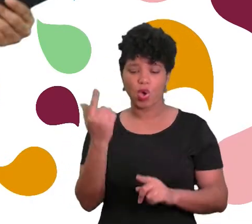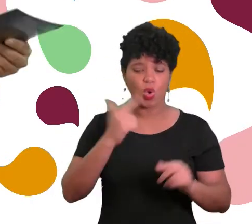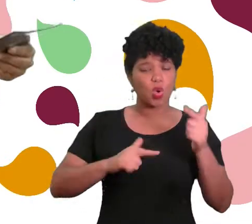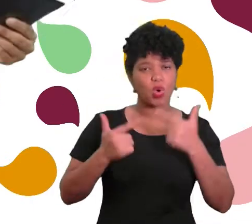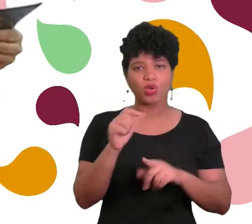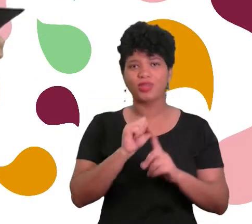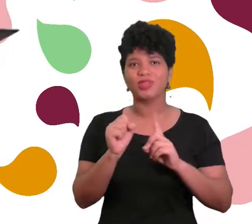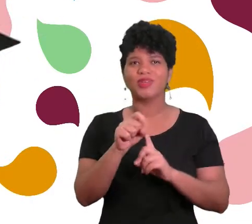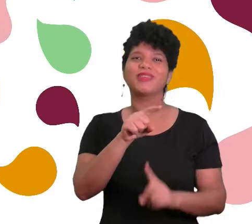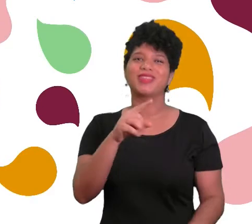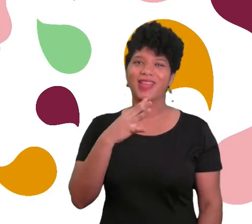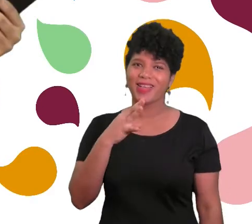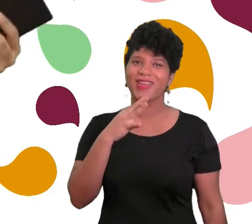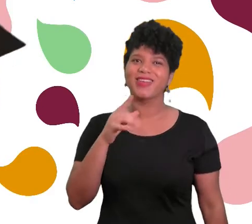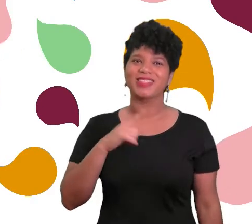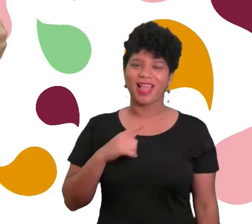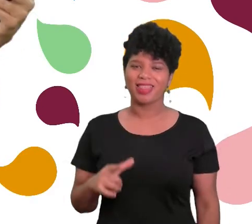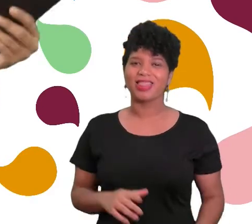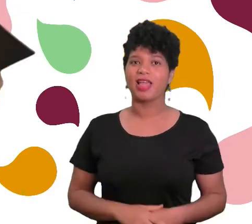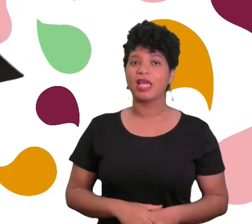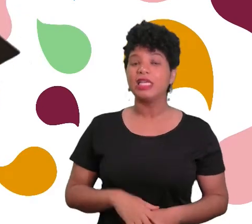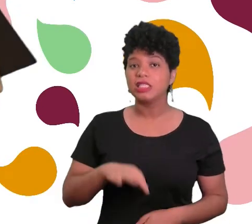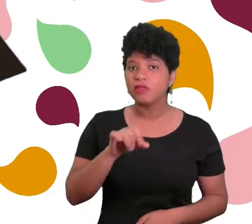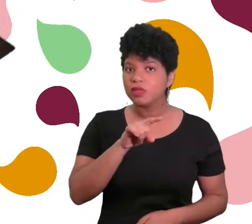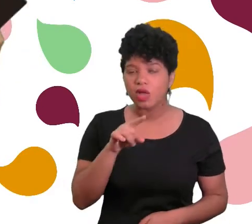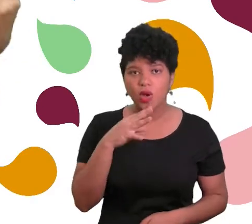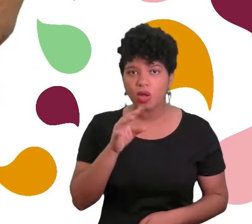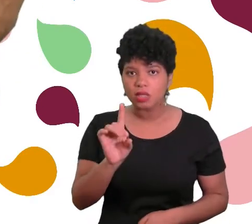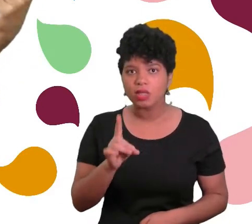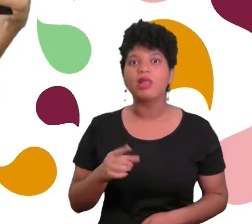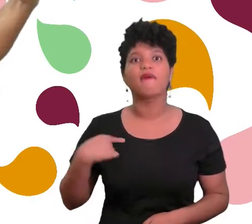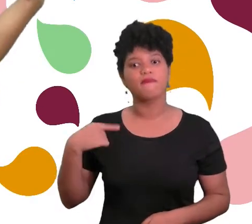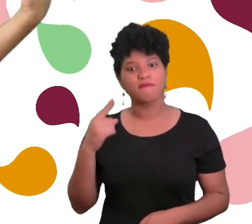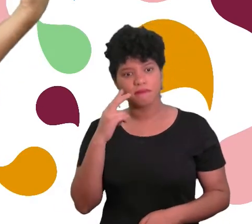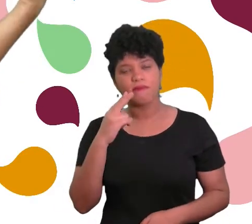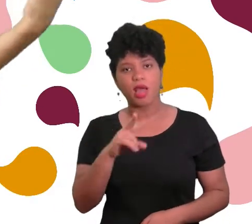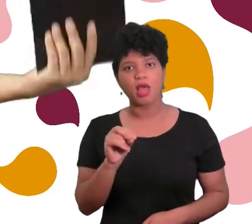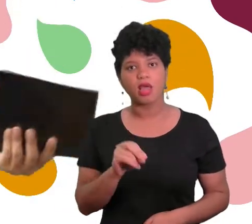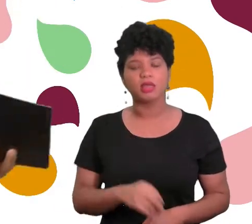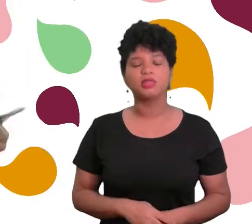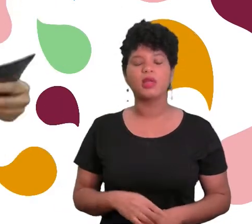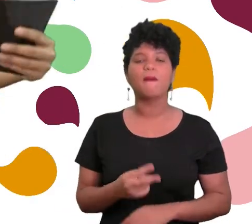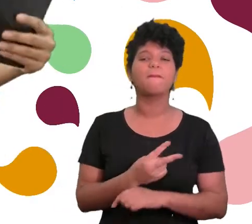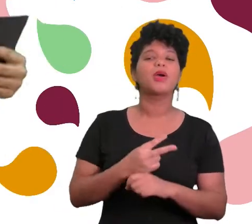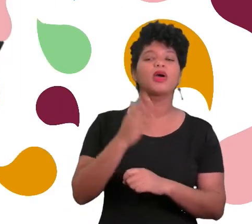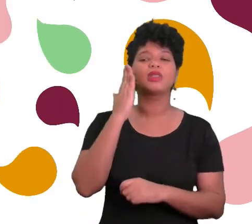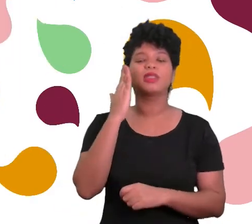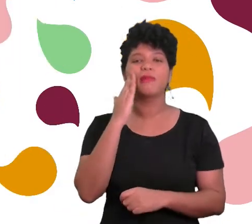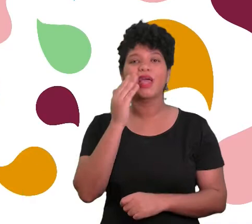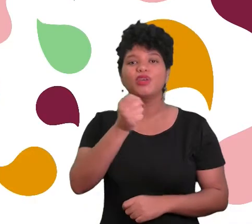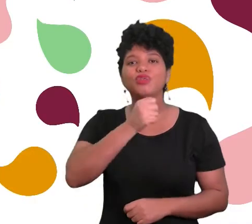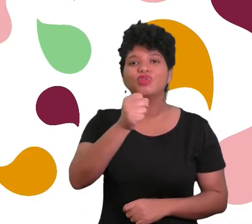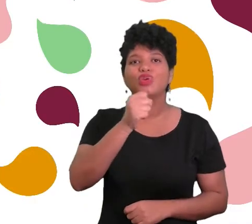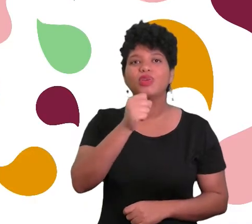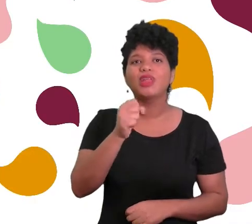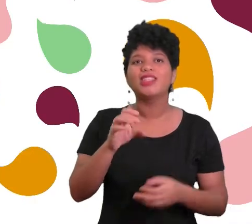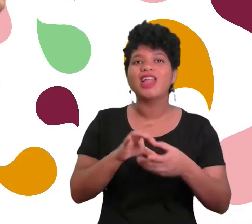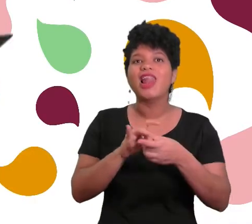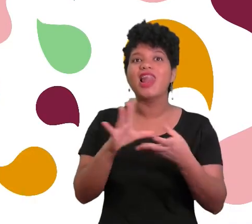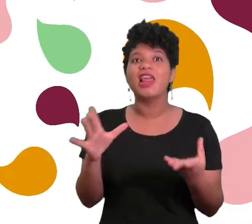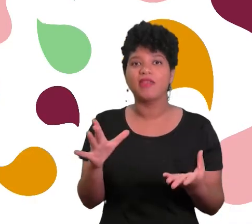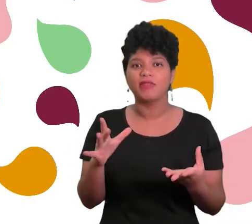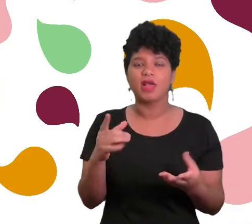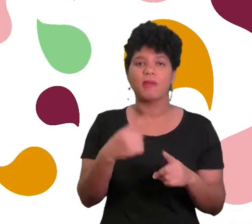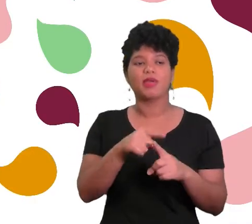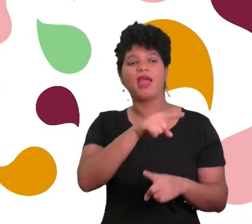Quem não conhece Jornalistas Livres ainda, conheça. Quem já conhece sabe, né, que a gente tem a informação que não está aí na mídia comum